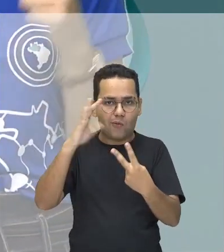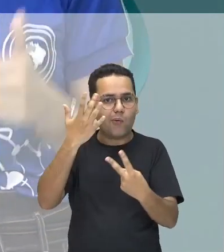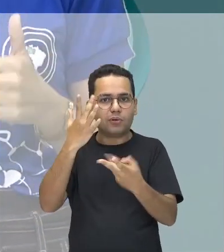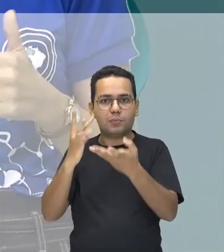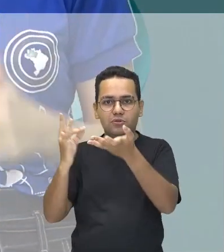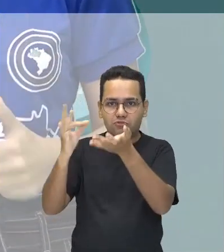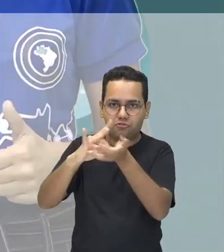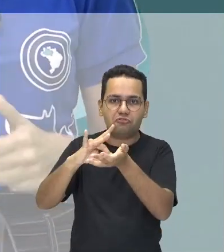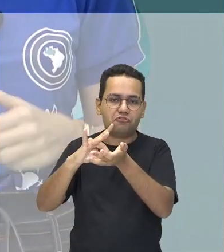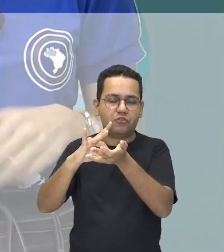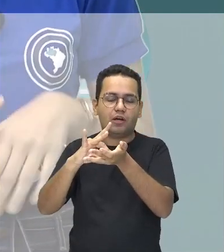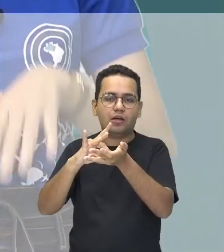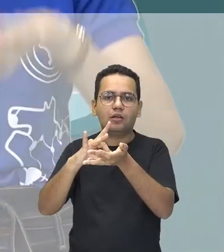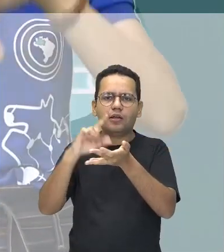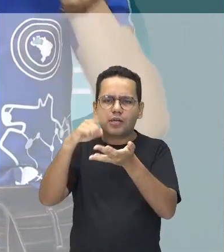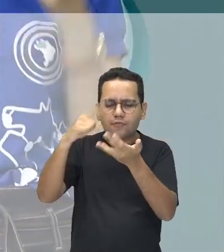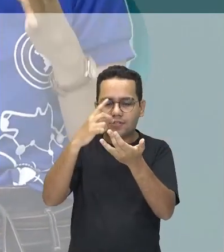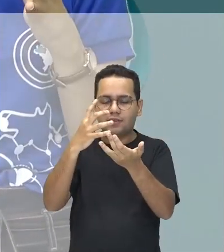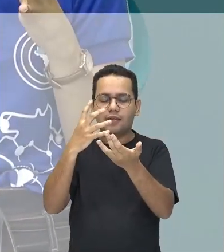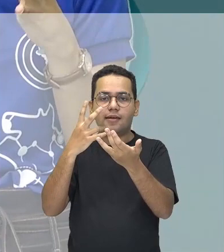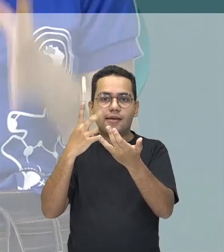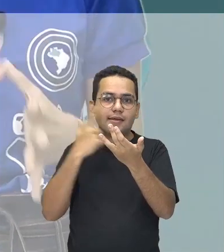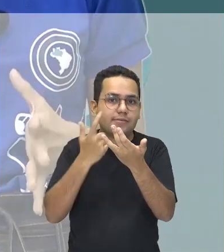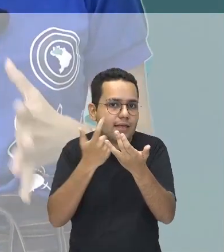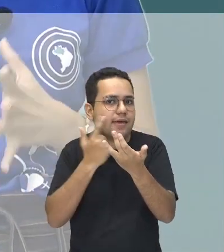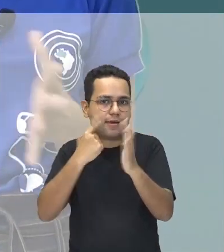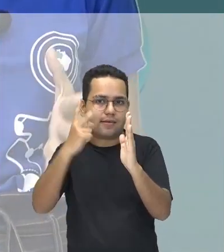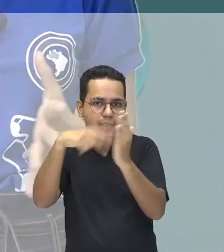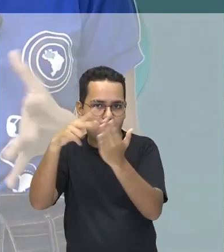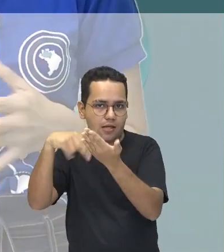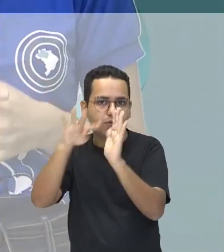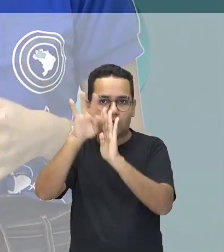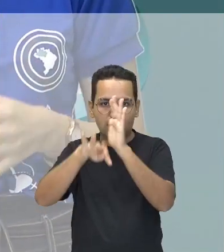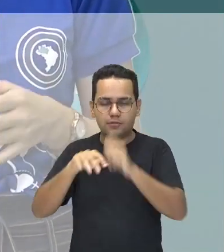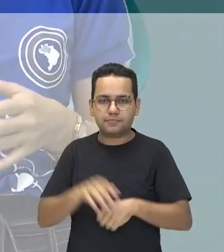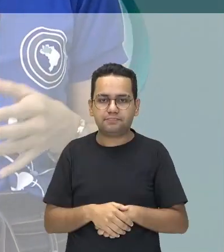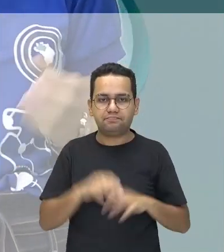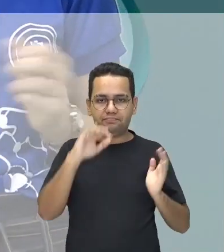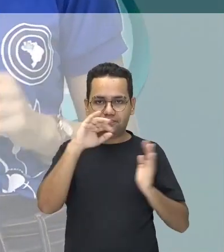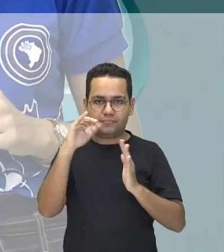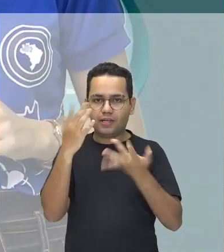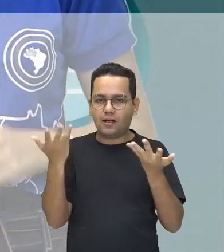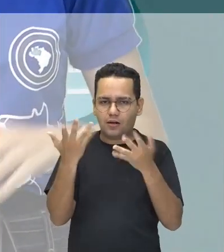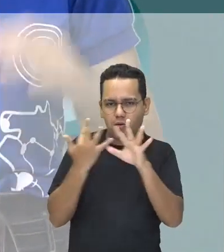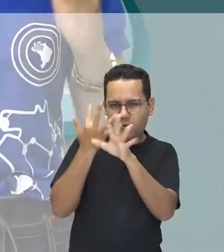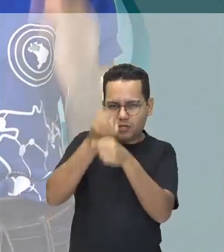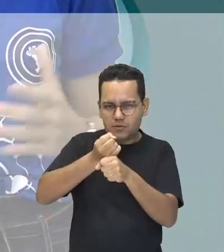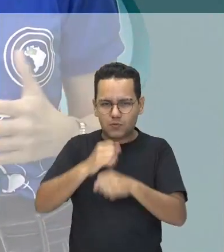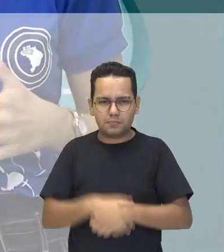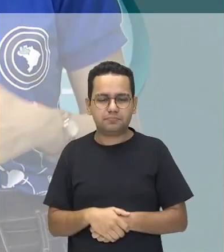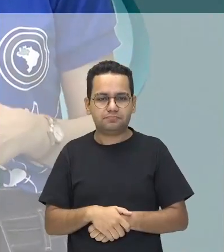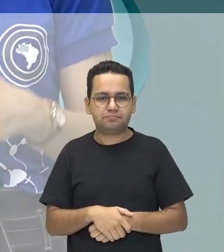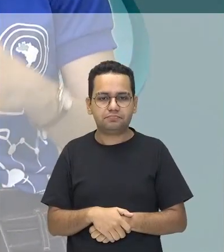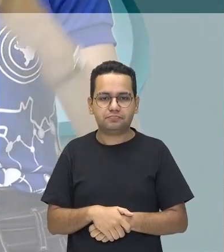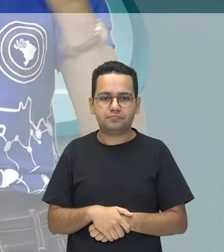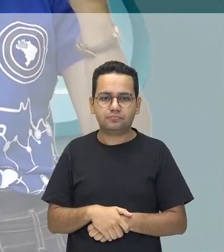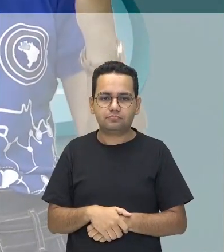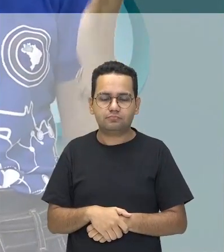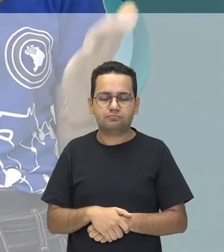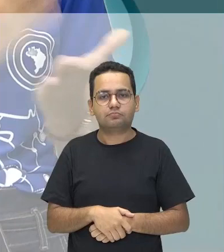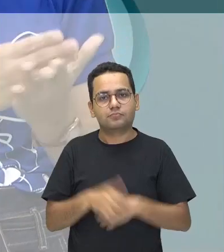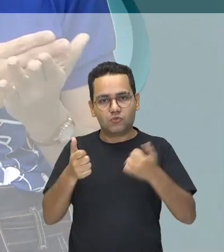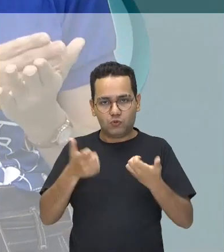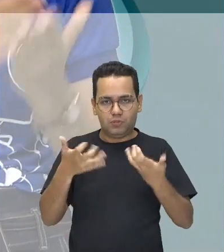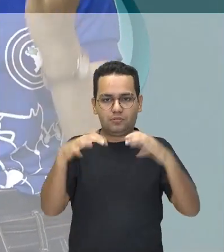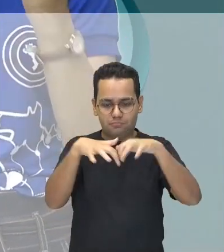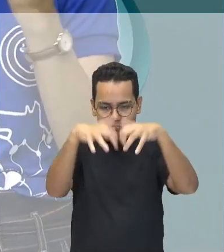estou falando, beleza? Então, vamos só fazer um resumo do que nós vimos aqui na aula. Acompanha aí comigo. Nós vimos a diferença entre